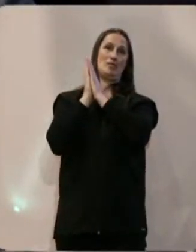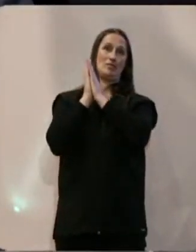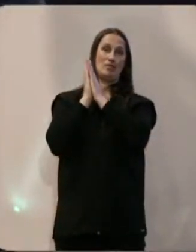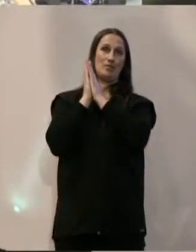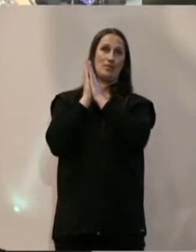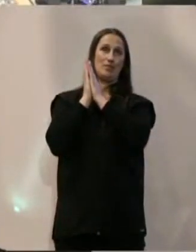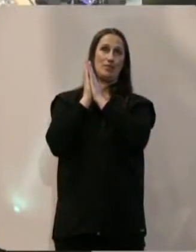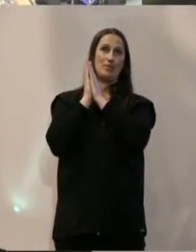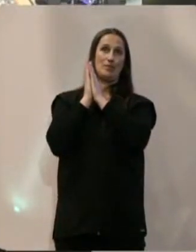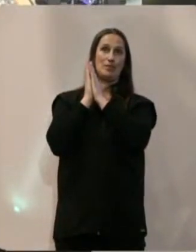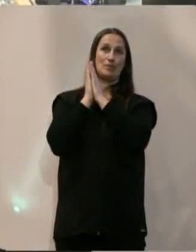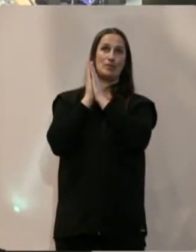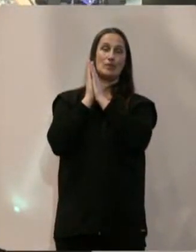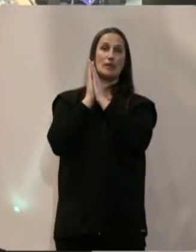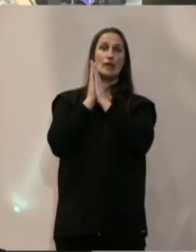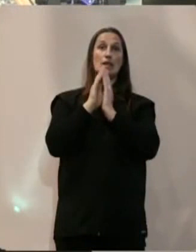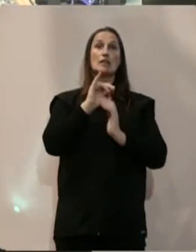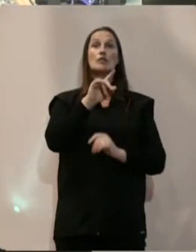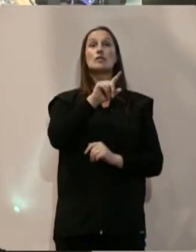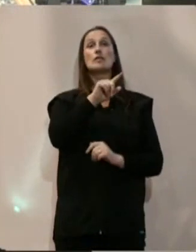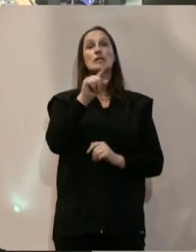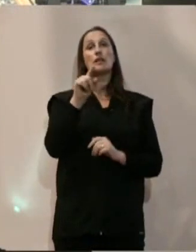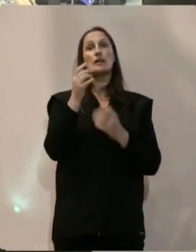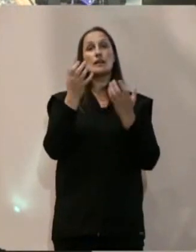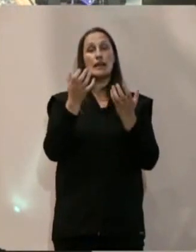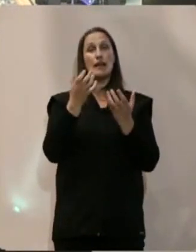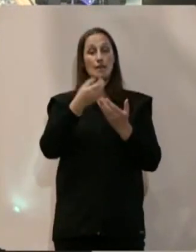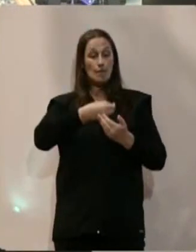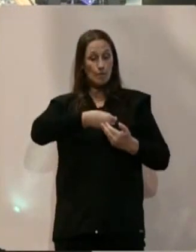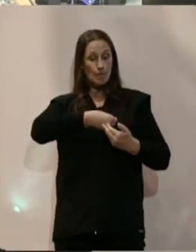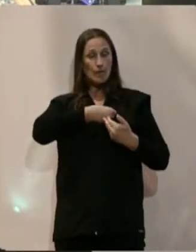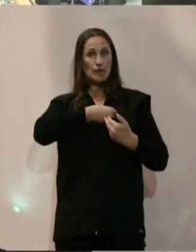você quer viver uma vida de oração